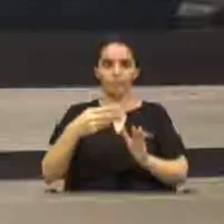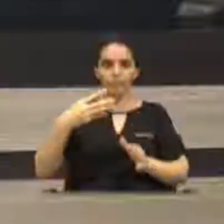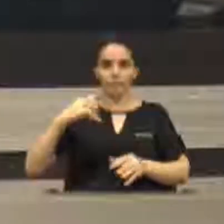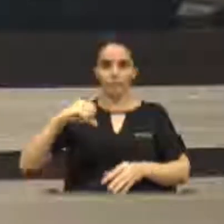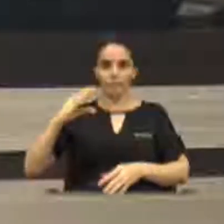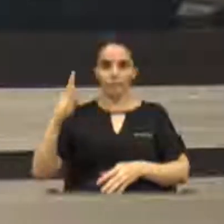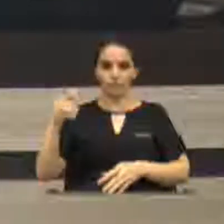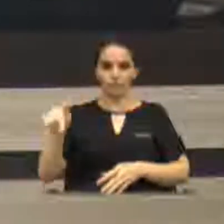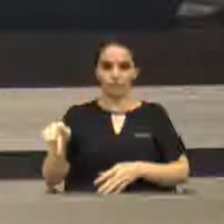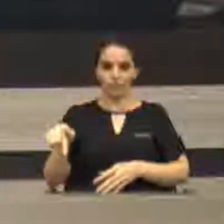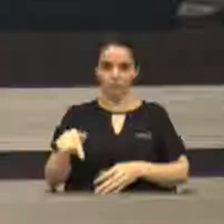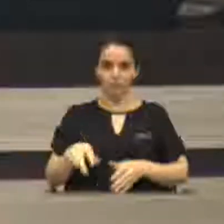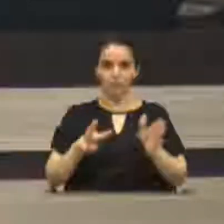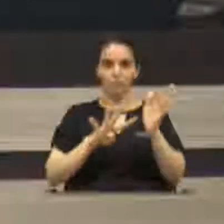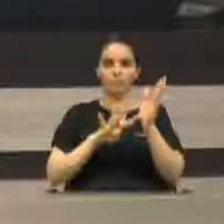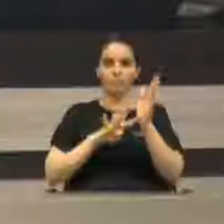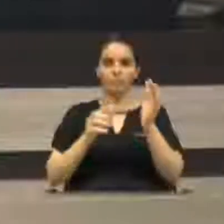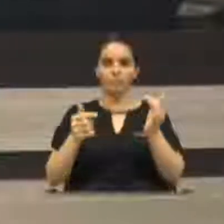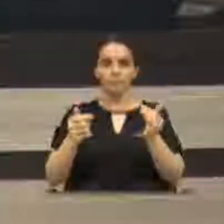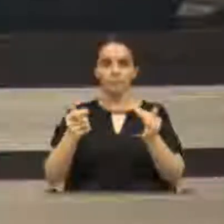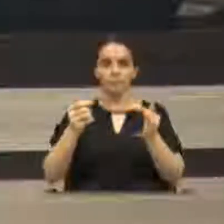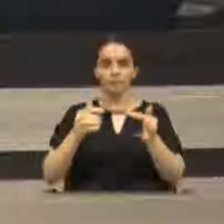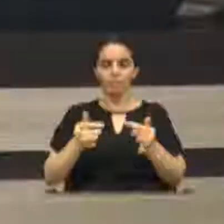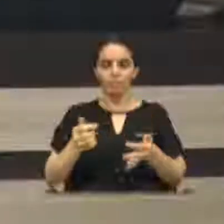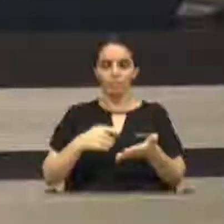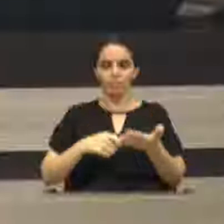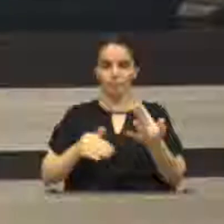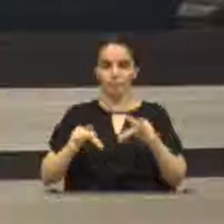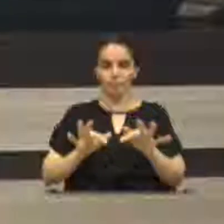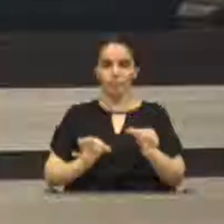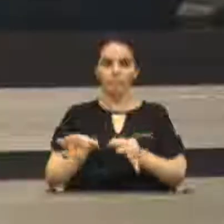39/2017. Item 4, redação final do projeto de lei